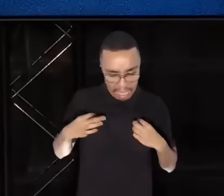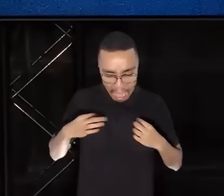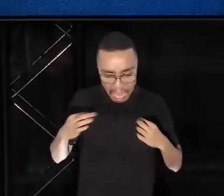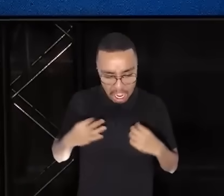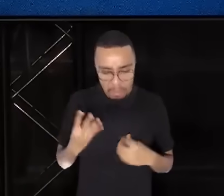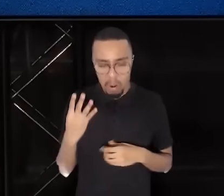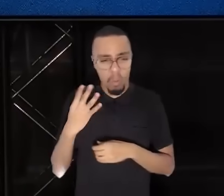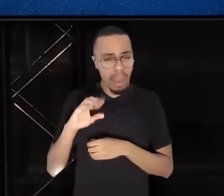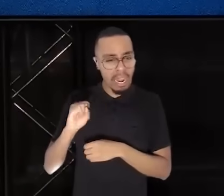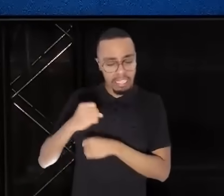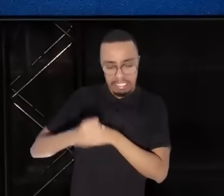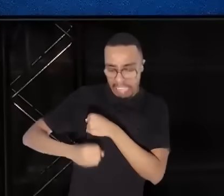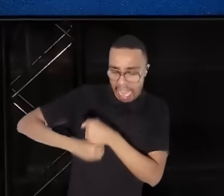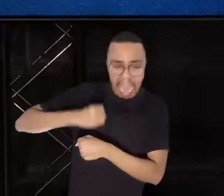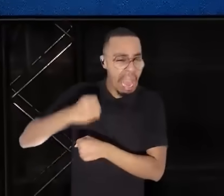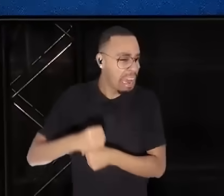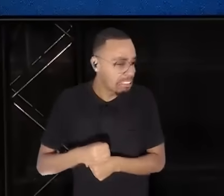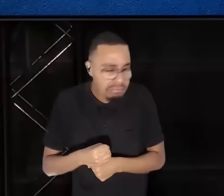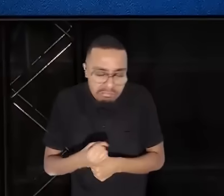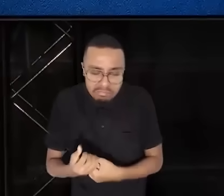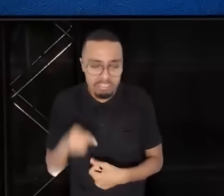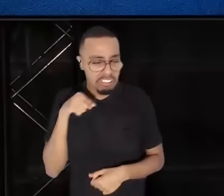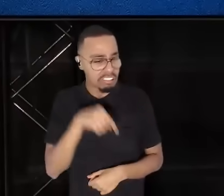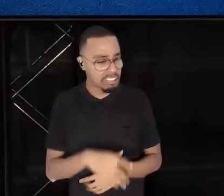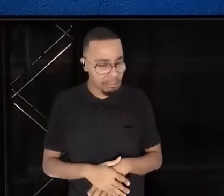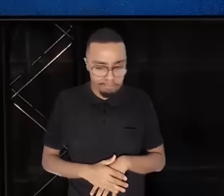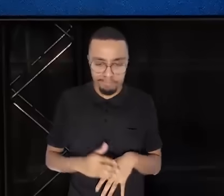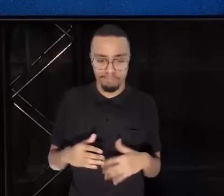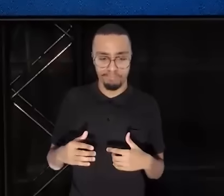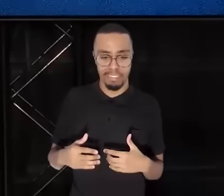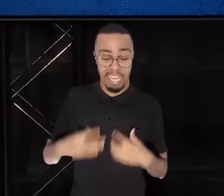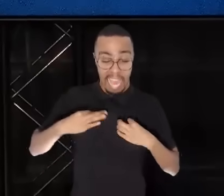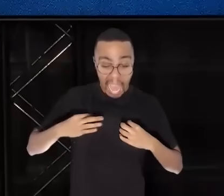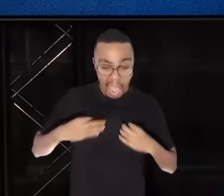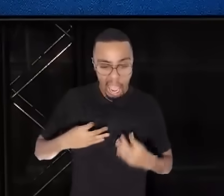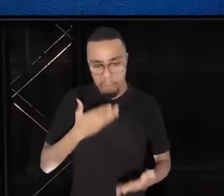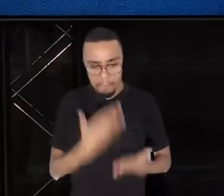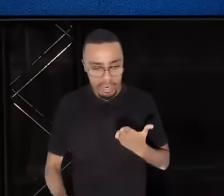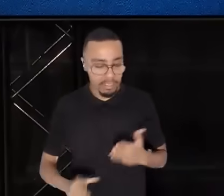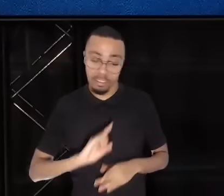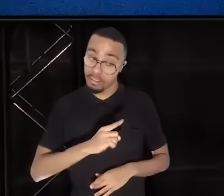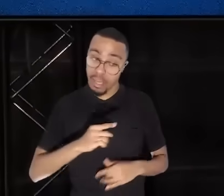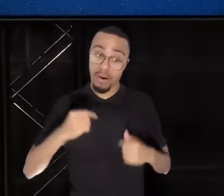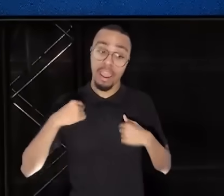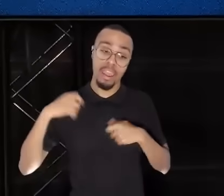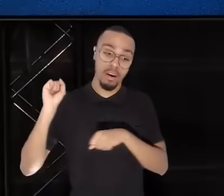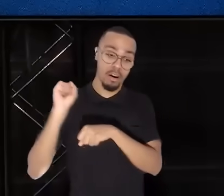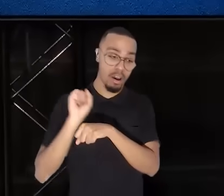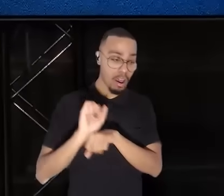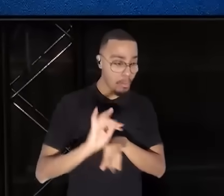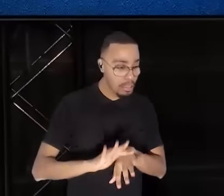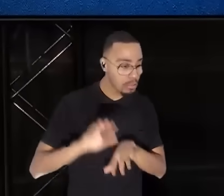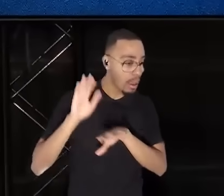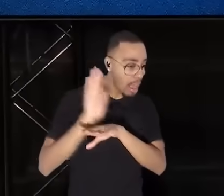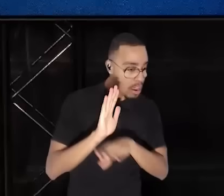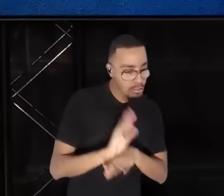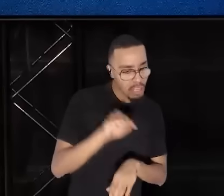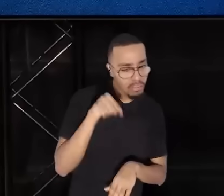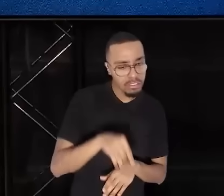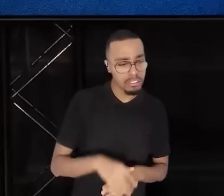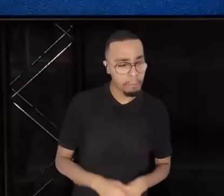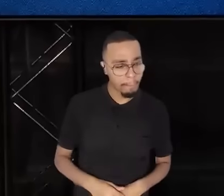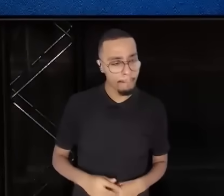caminhada, eu serei aquele que vai conservar as suas sandálias e as suas vestes. Então entenda uma coisa, Moisés, não me defina, mas eu